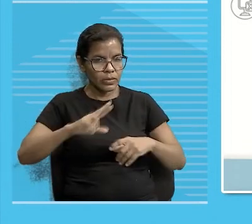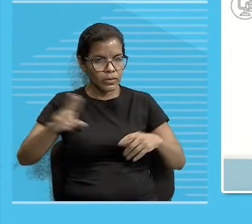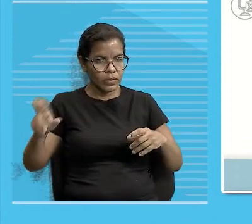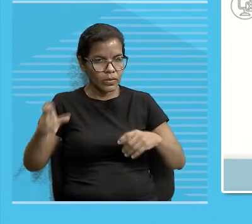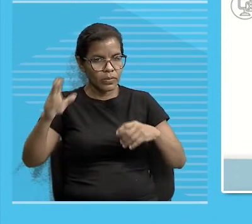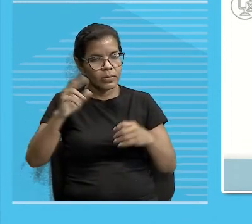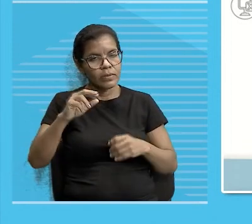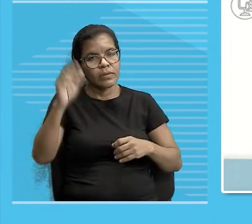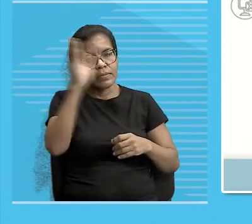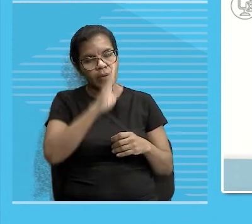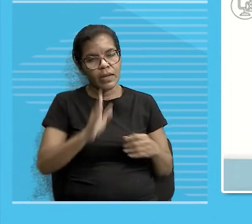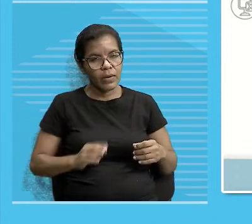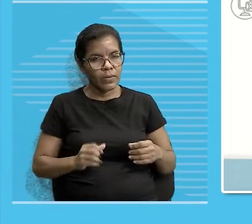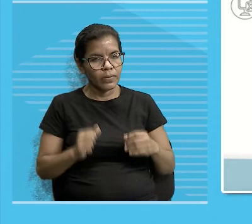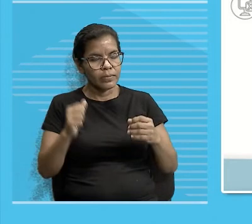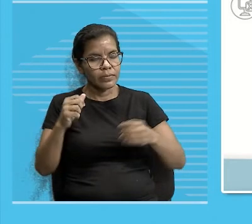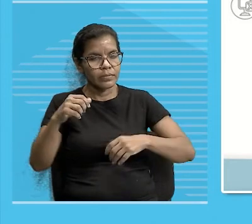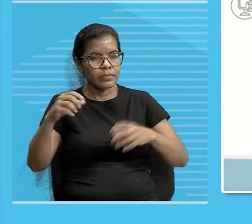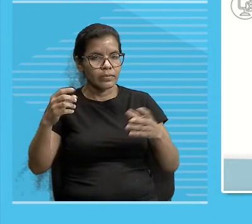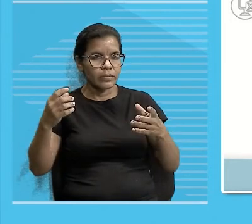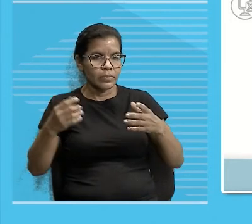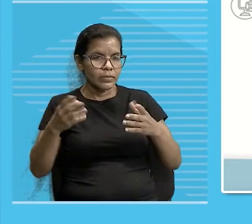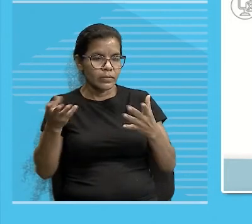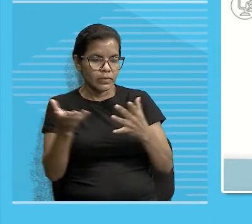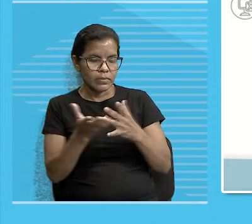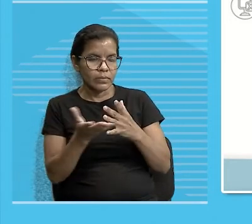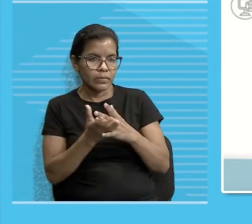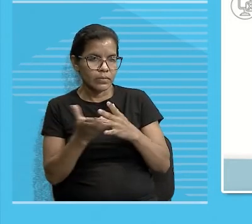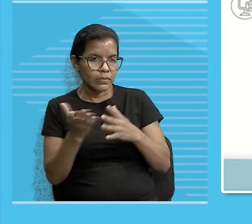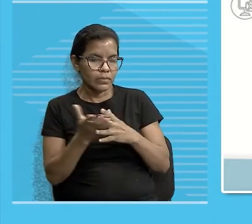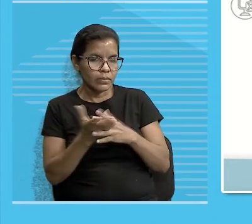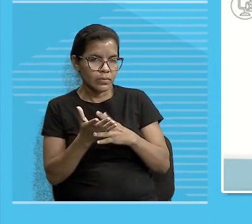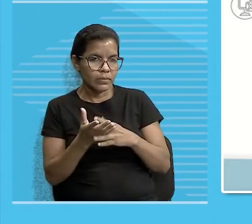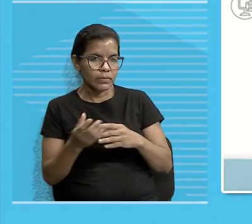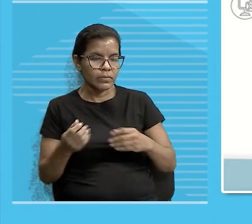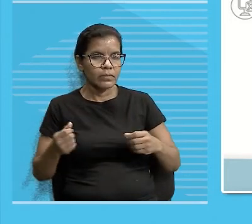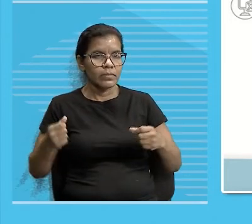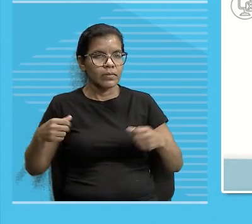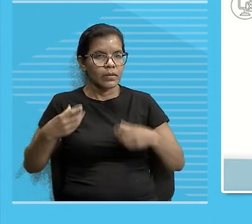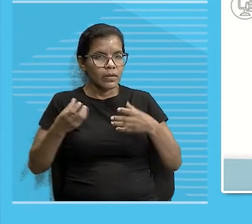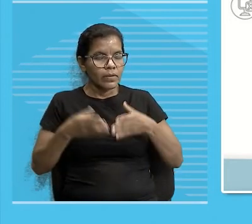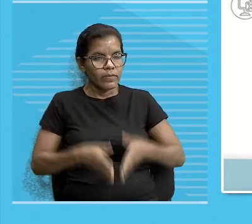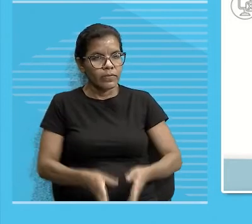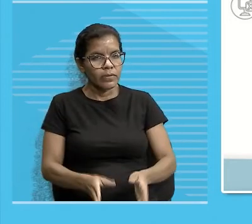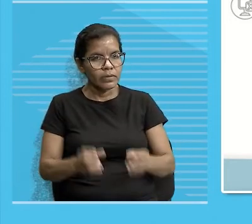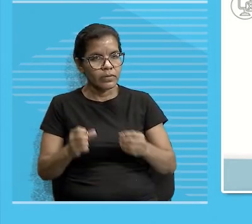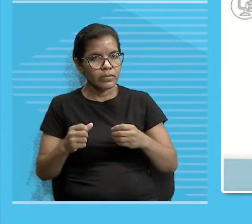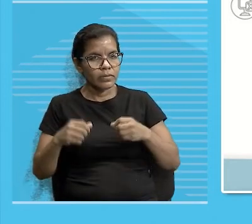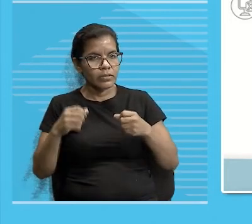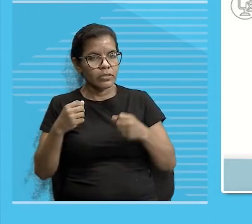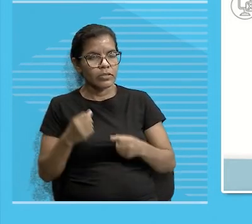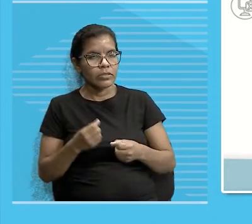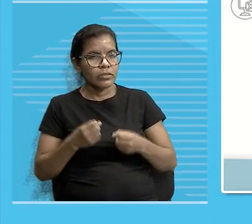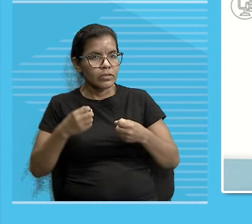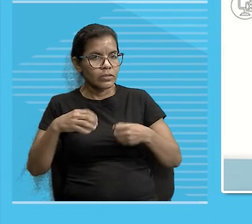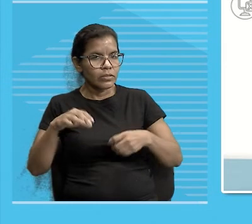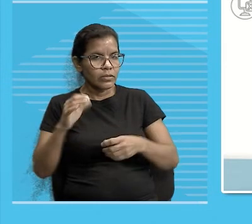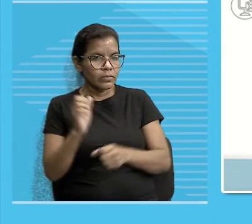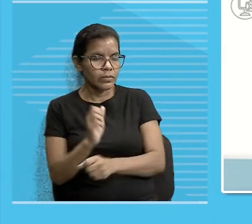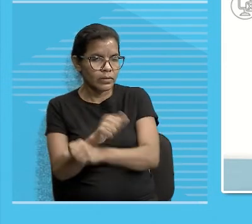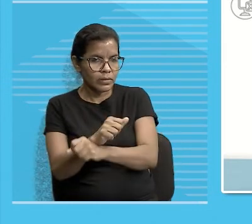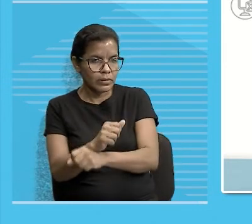barroco aqui no Brasil, filho de uma mestre de obras português como escrava, desenvolveu na idade adulta uma